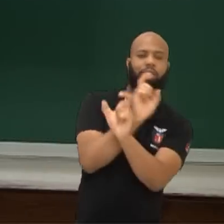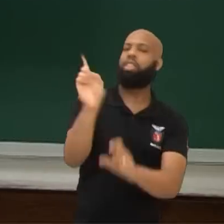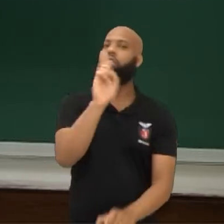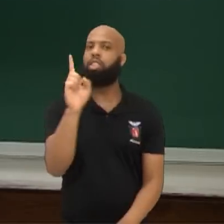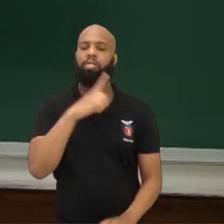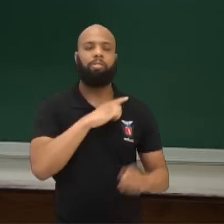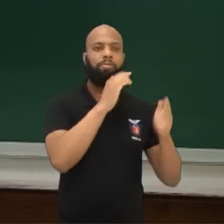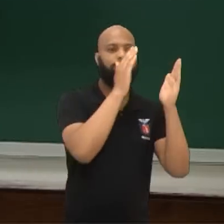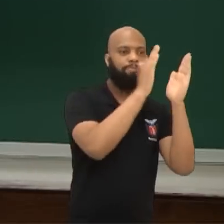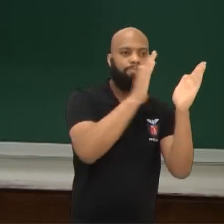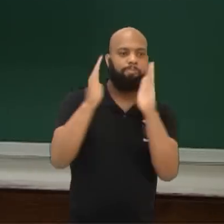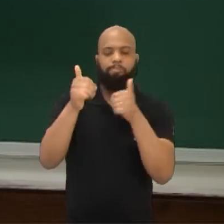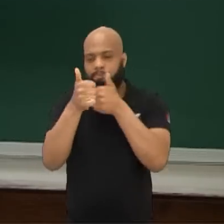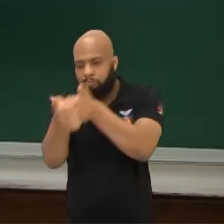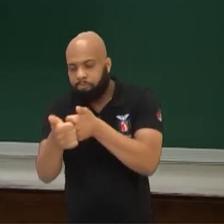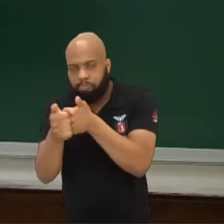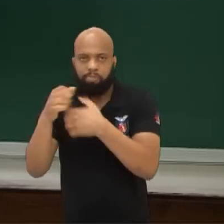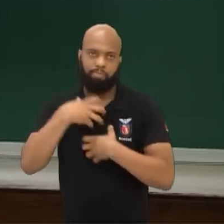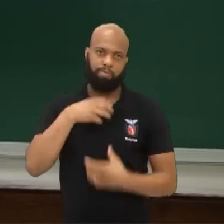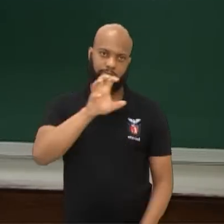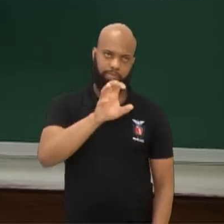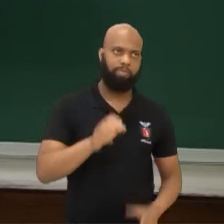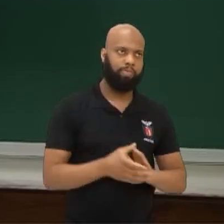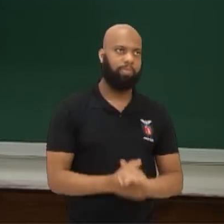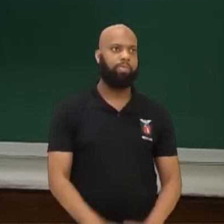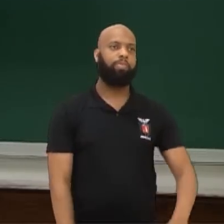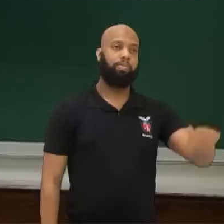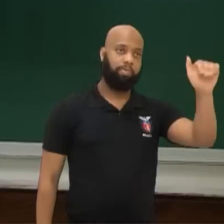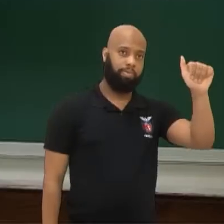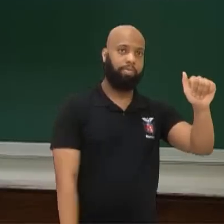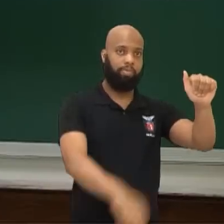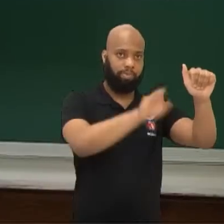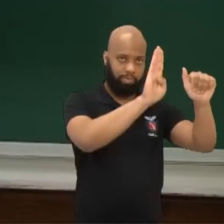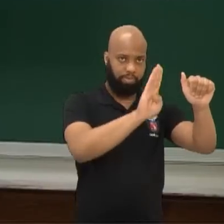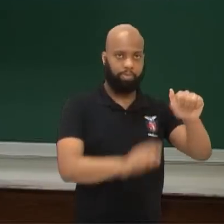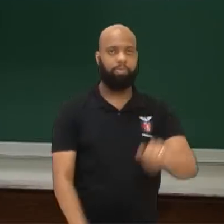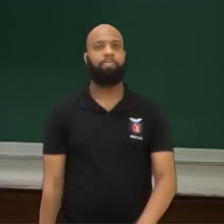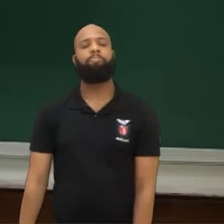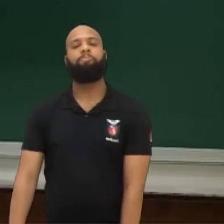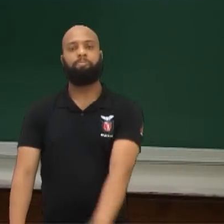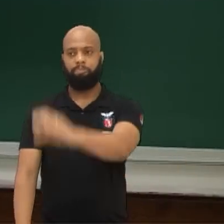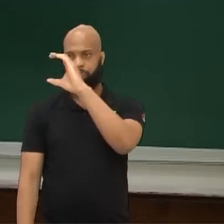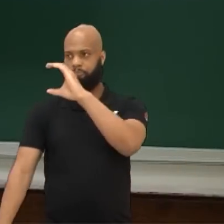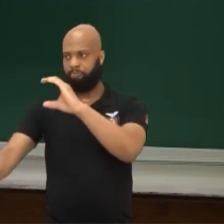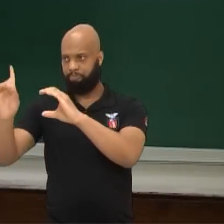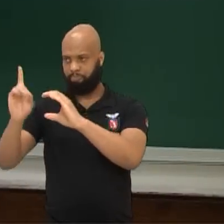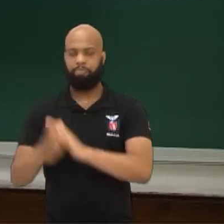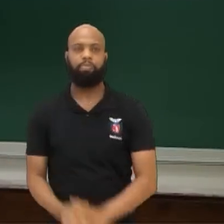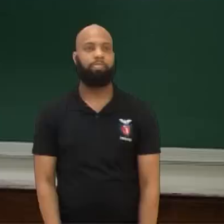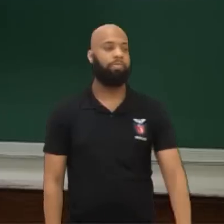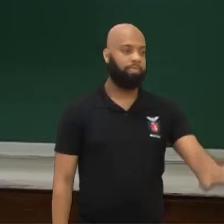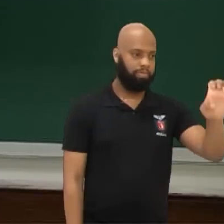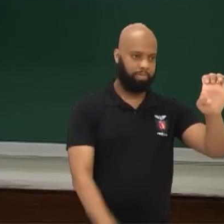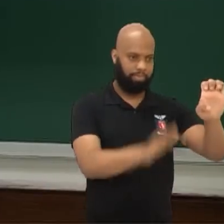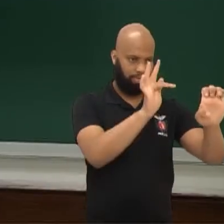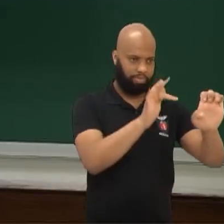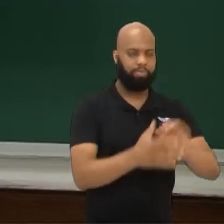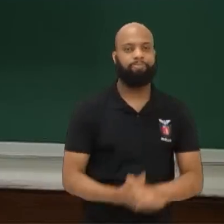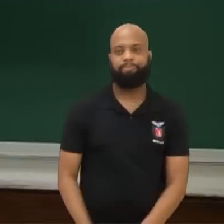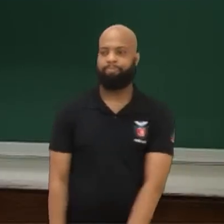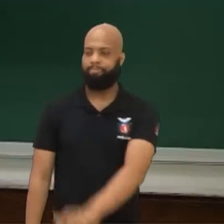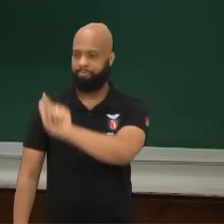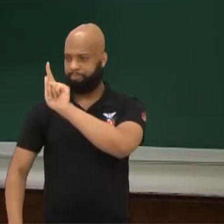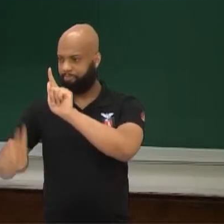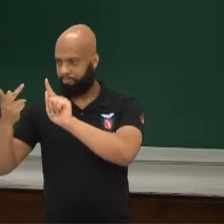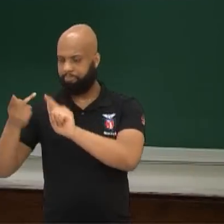letras. Vai ser sempre os mesmos segmentos. AB, CD, EF, GH e assim